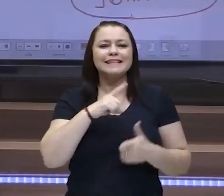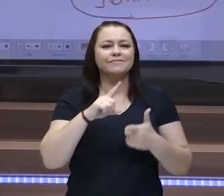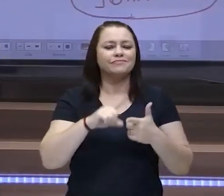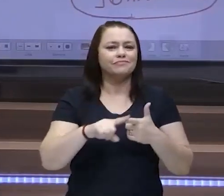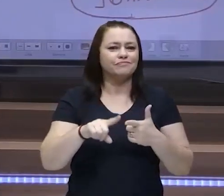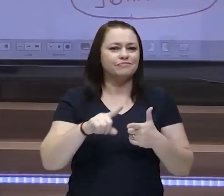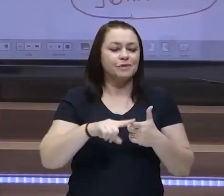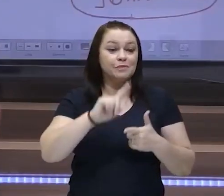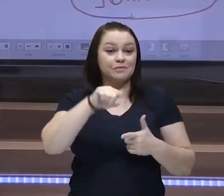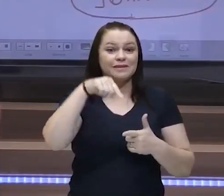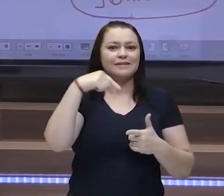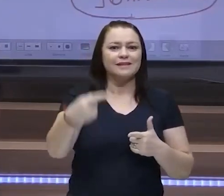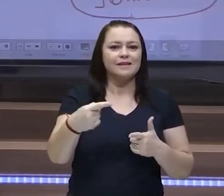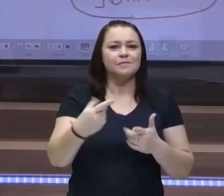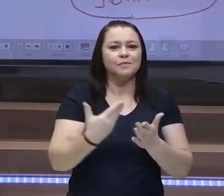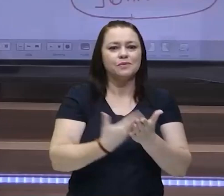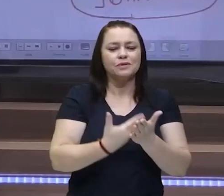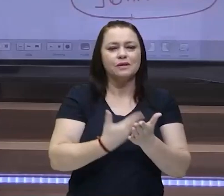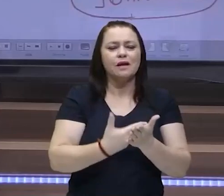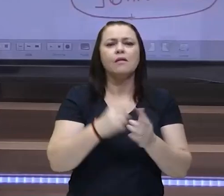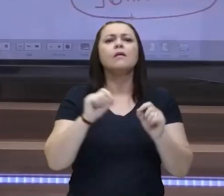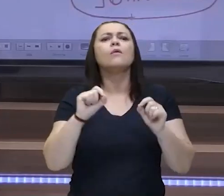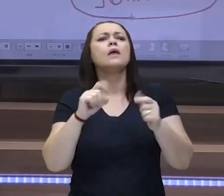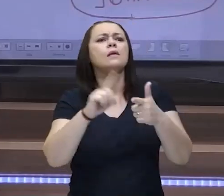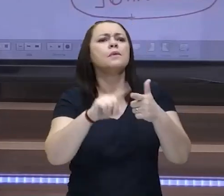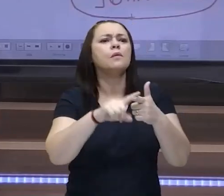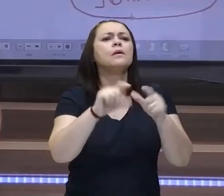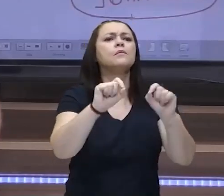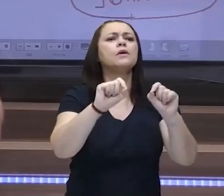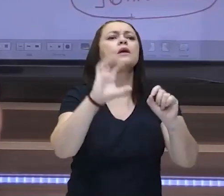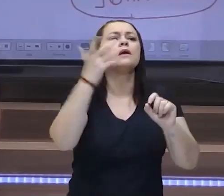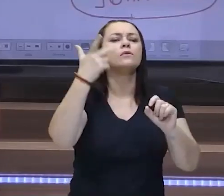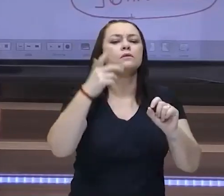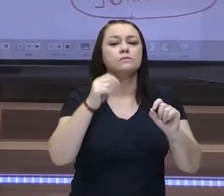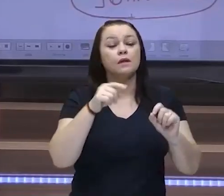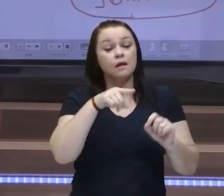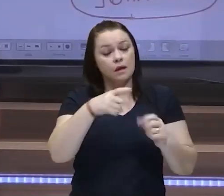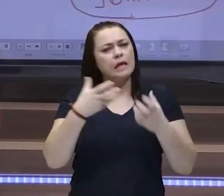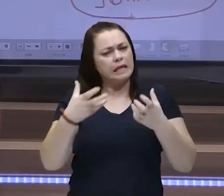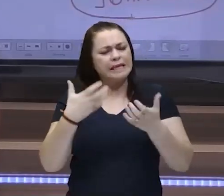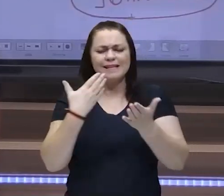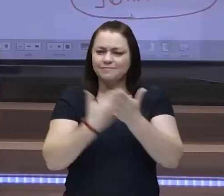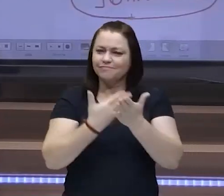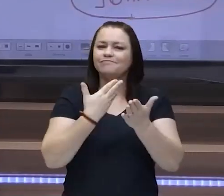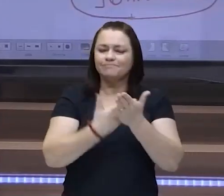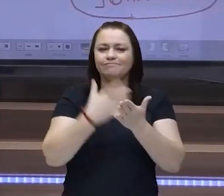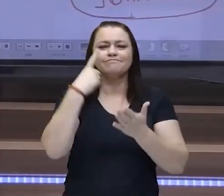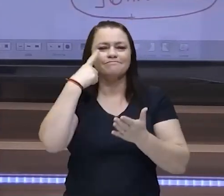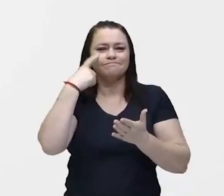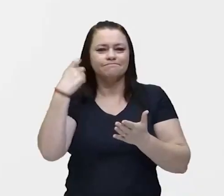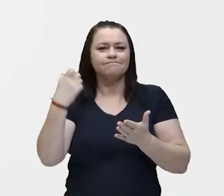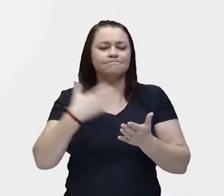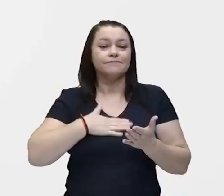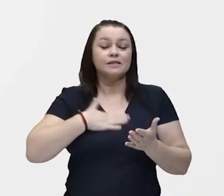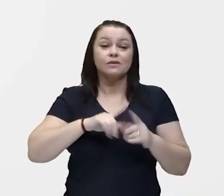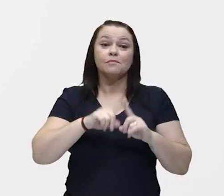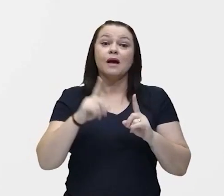ele teve um problema. Que problema foi esse, professor? Ele queria muito estudar, porém, de olho na